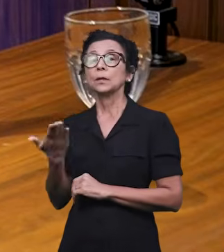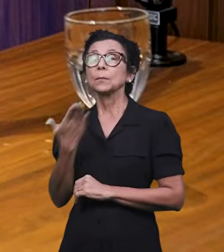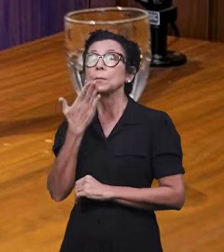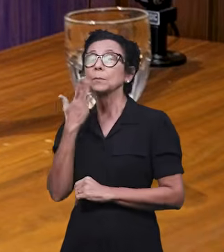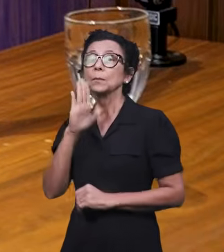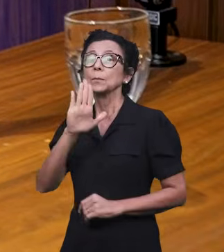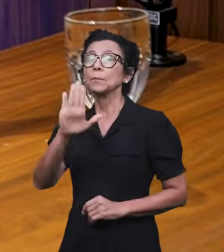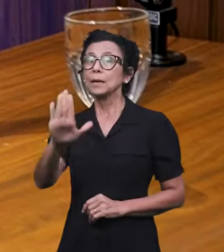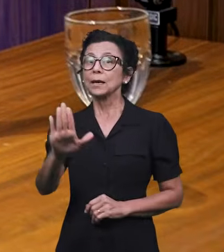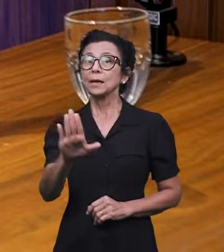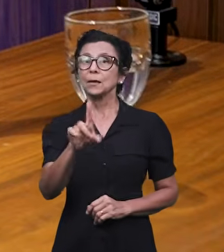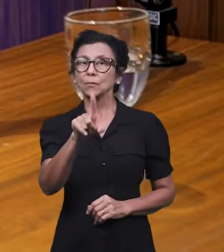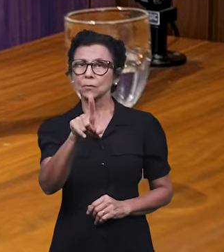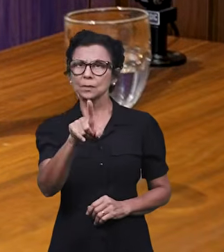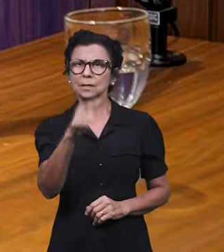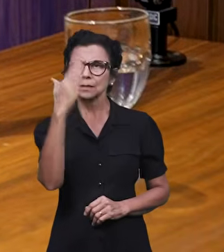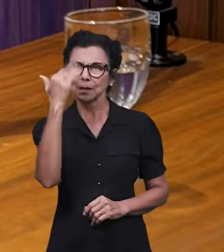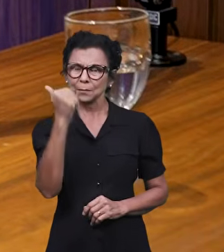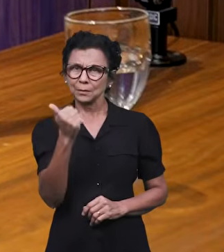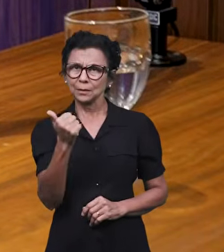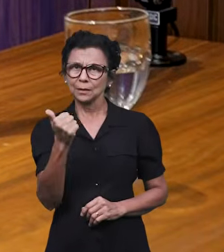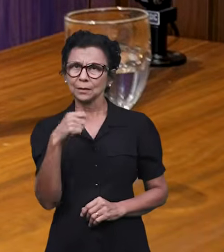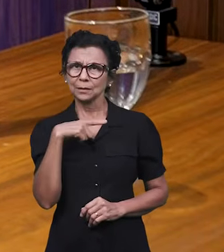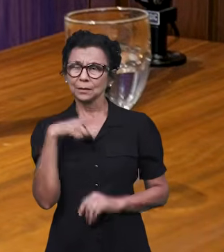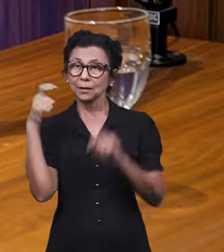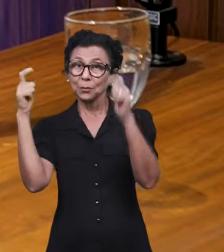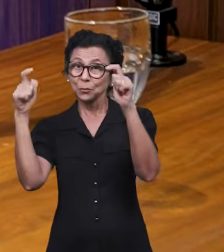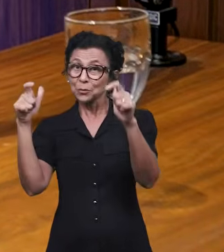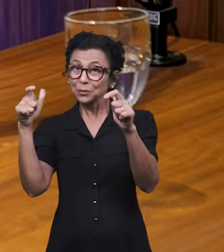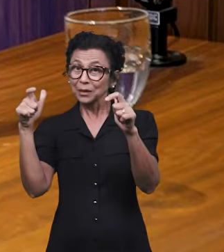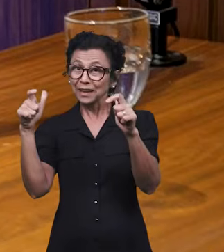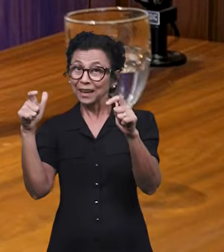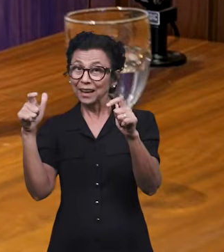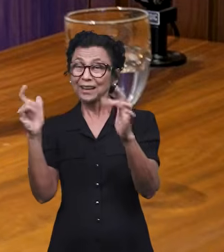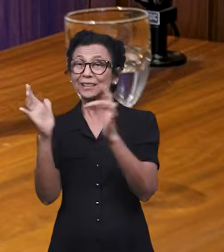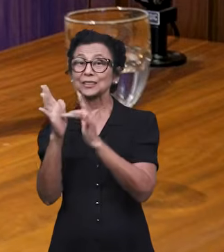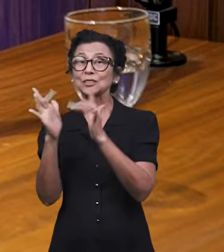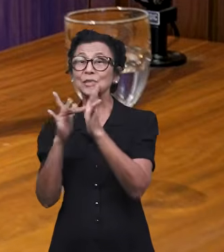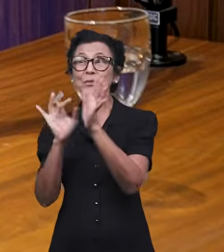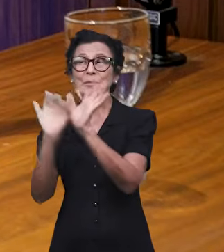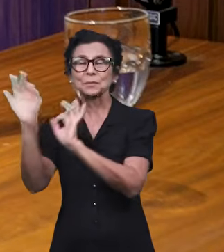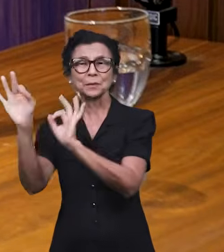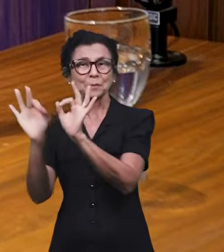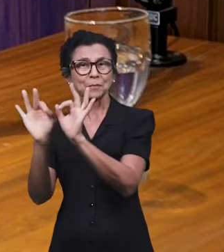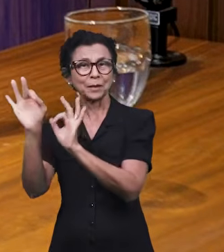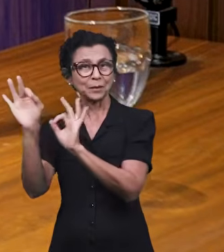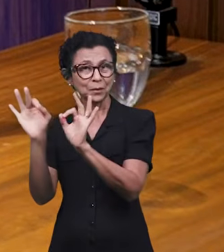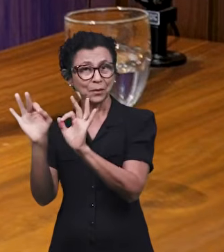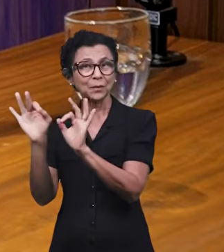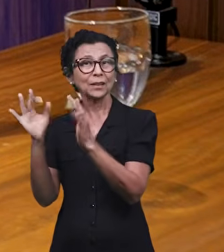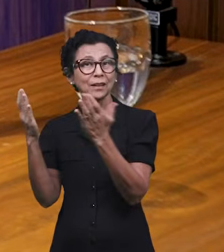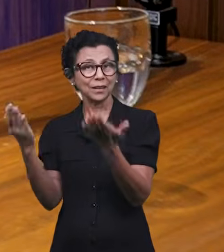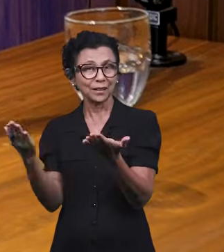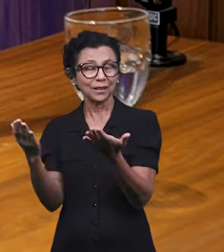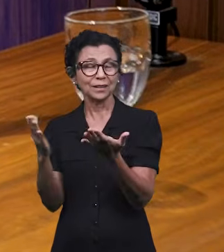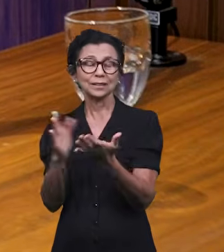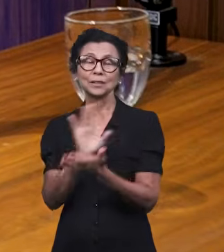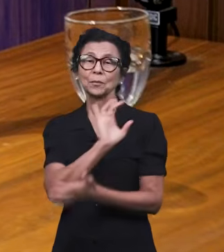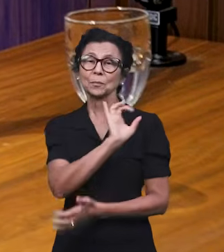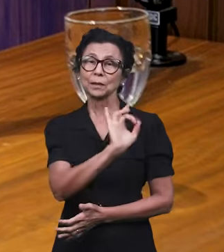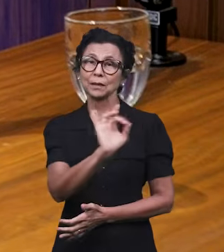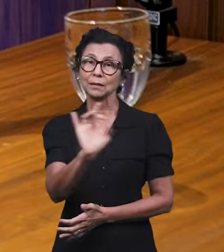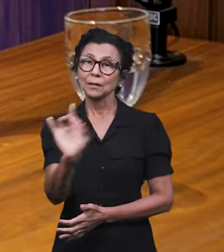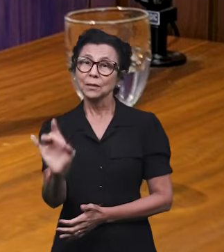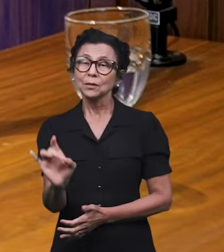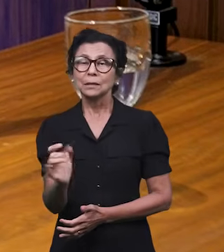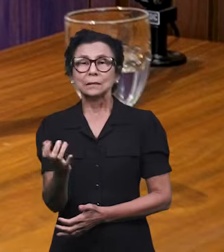há um local, há algo preparado que Jesus, nesse projeto maravilhoso de Deus, executou para cada um de nós.